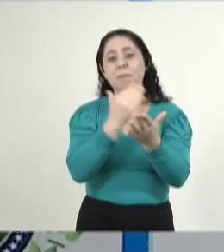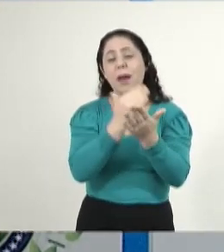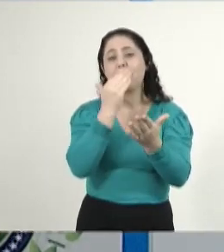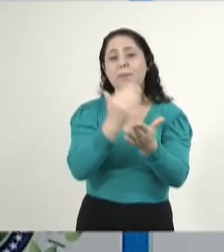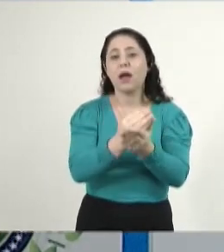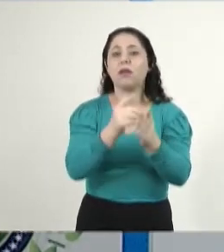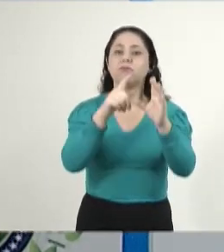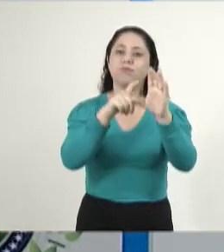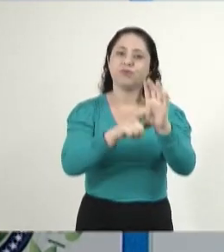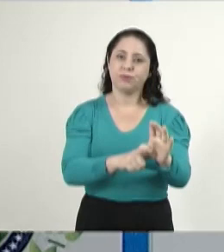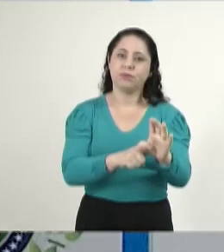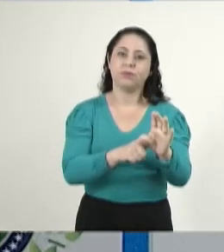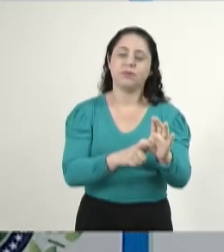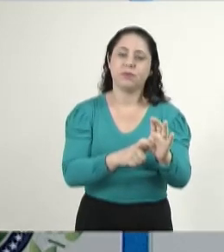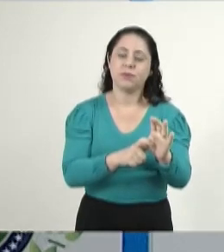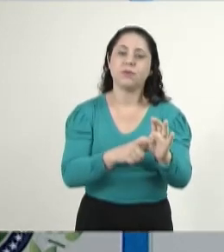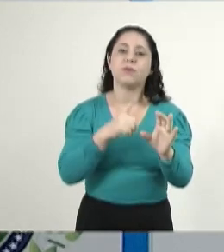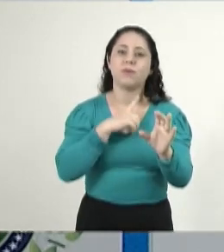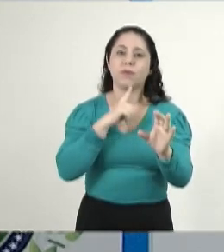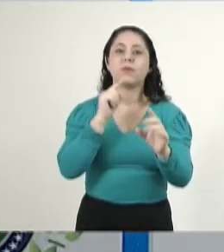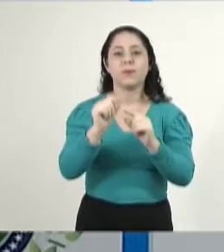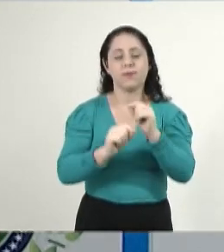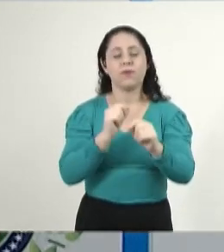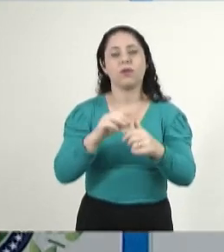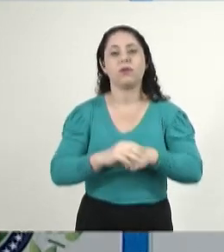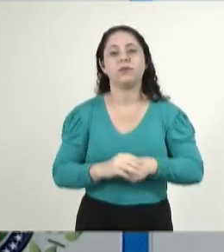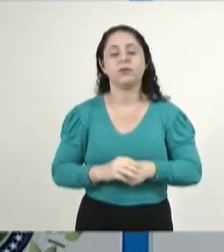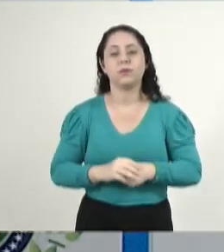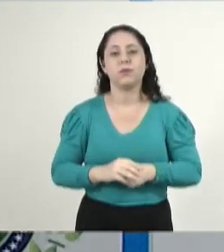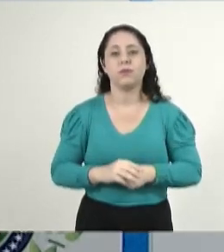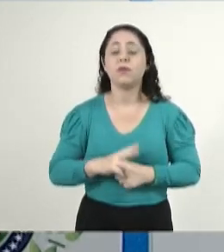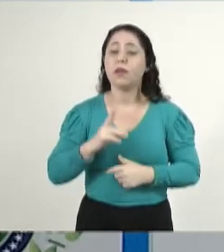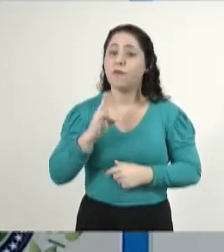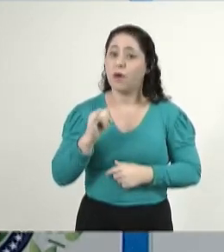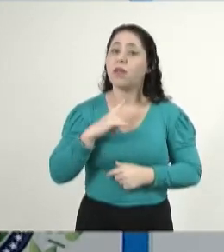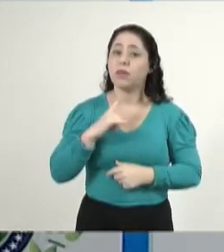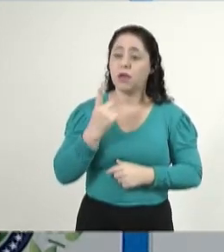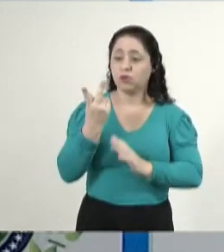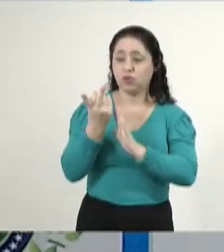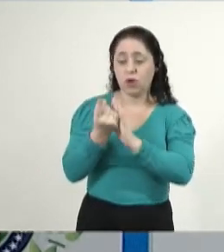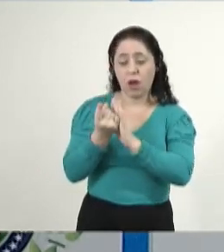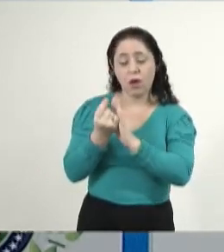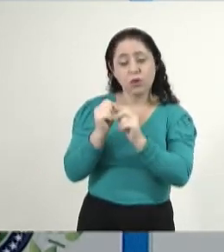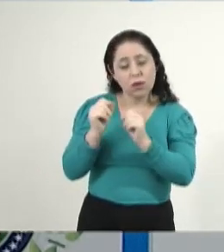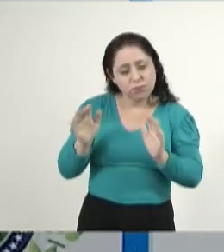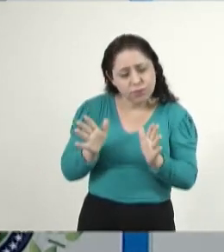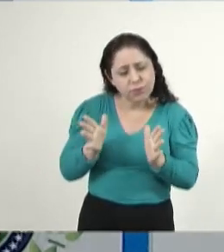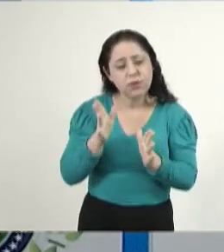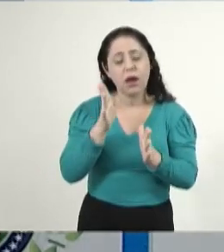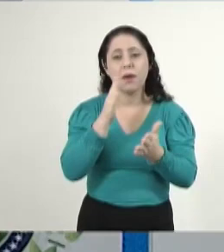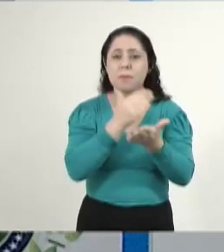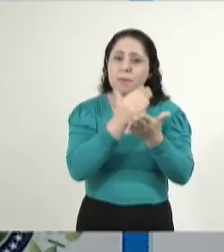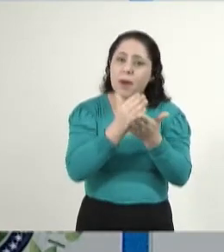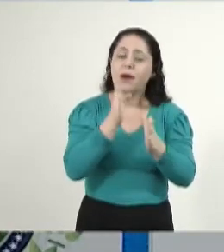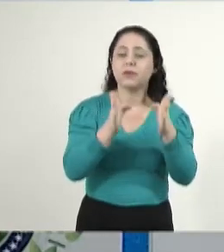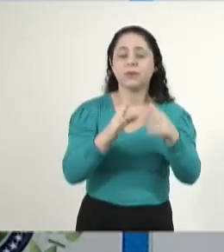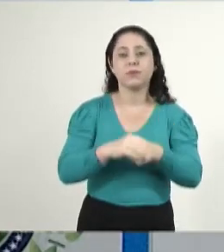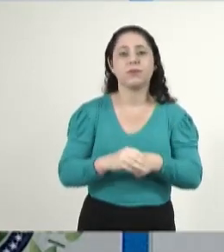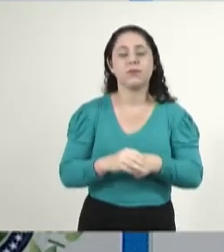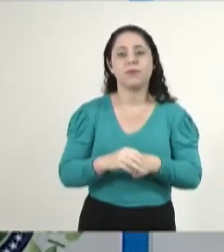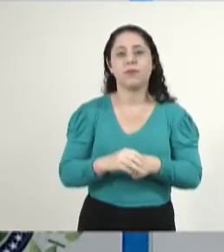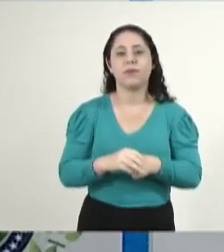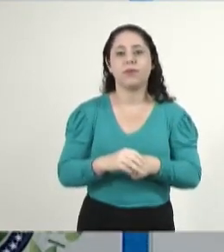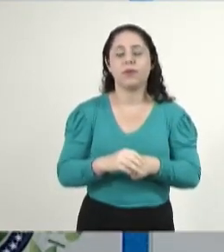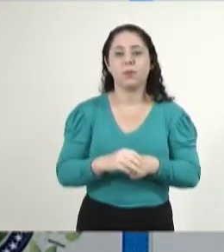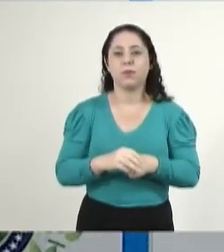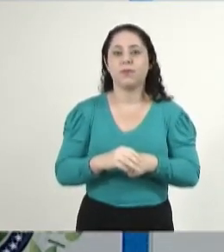habitacional mais em conta, se assim a gente pode dizer, e que vão ter incentivos para poder fazer essa regularização. A gente separou também,